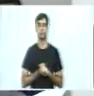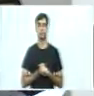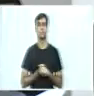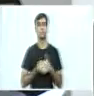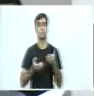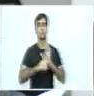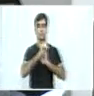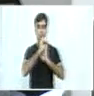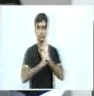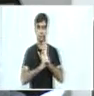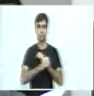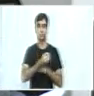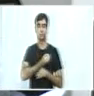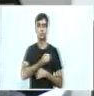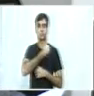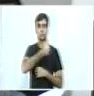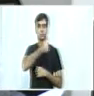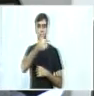Ofício